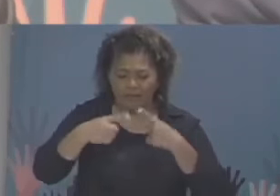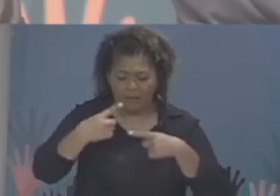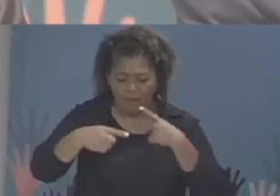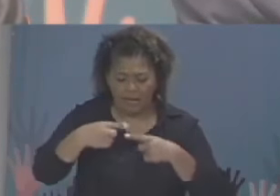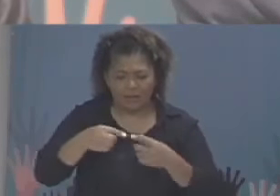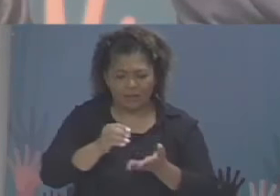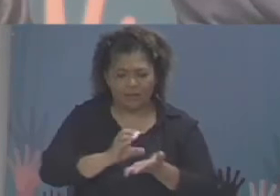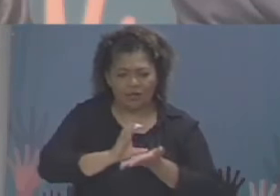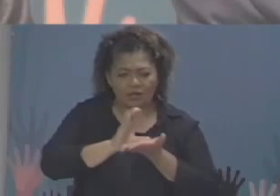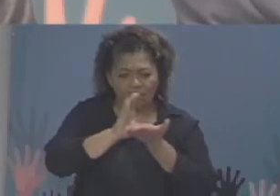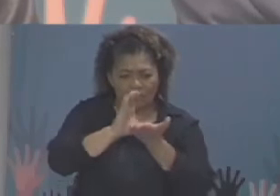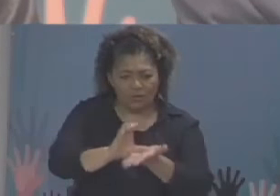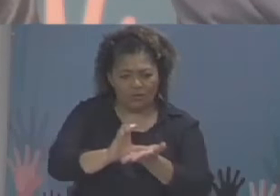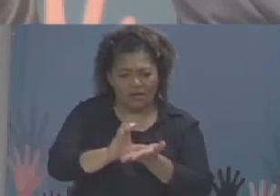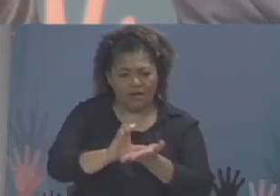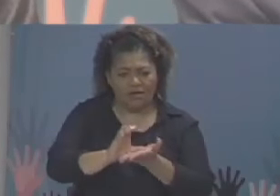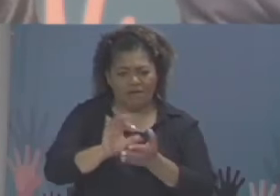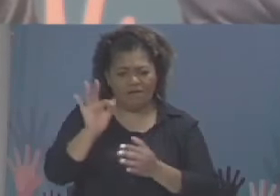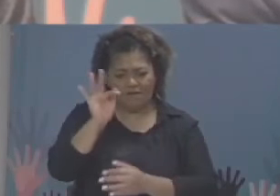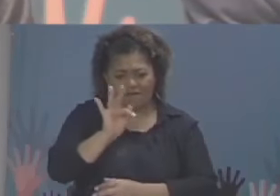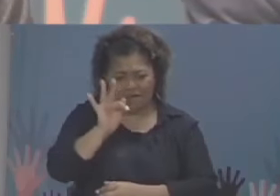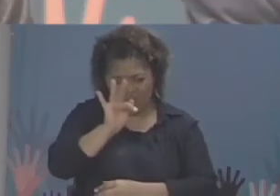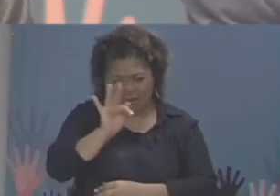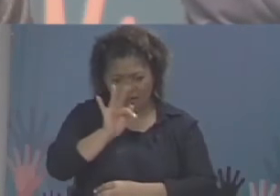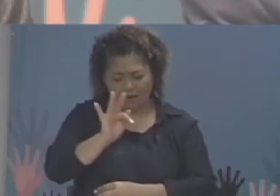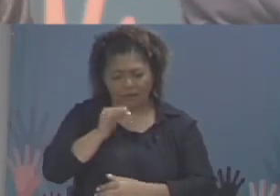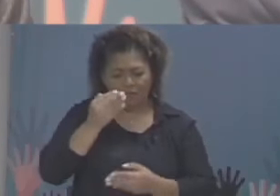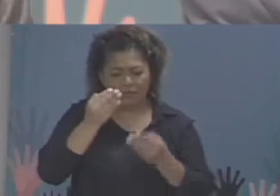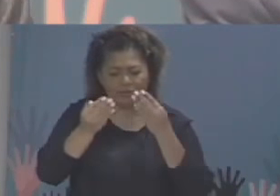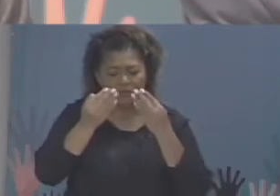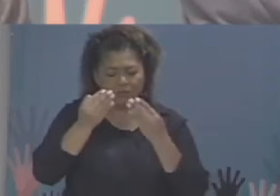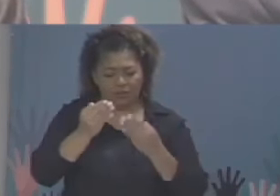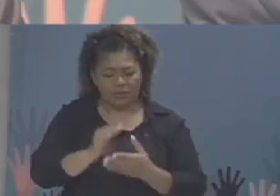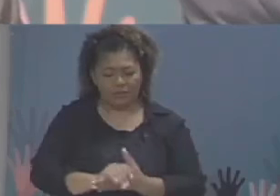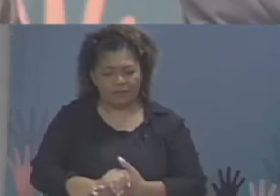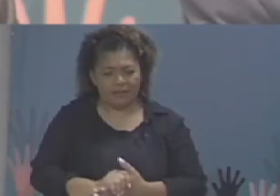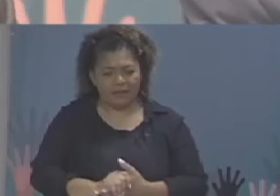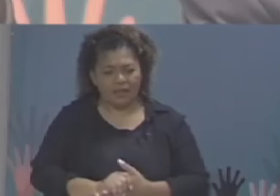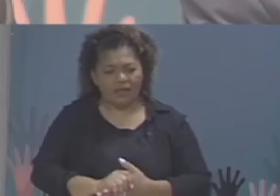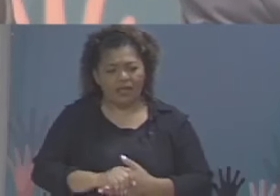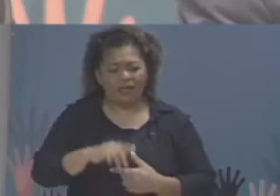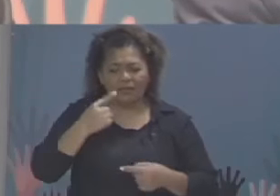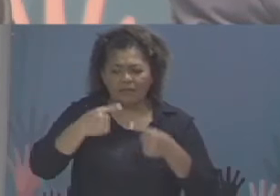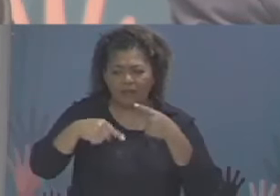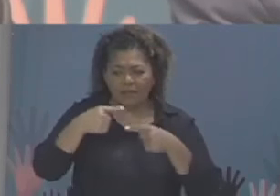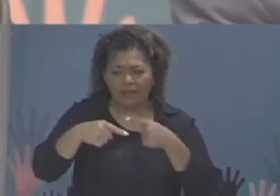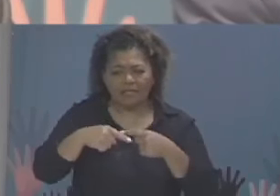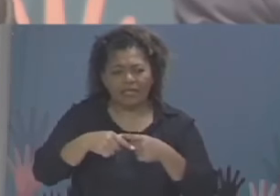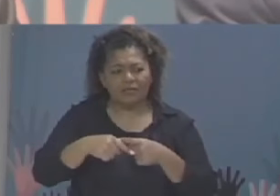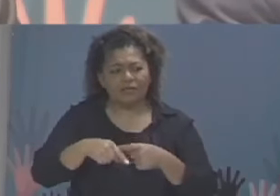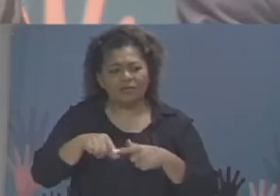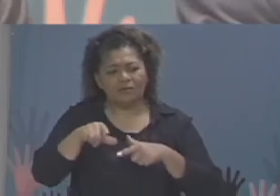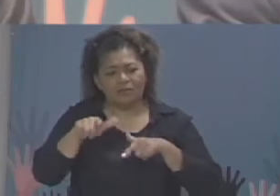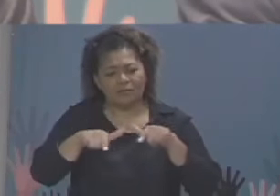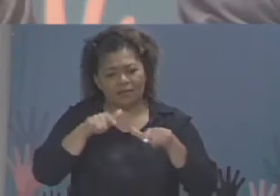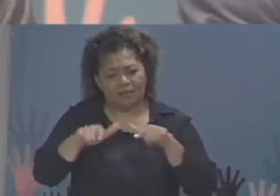e estamos discutindo relações e condições de trabalho. E